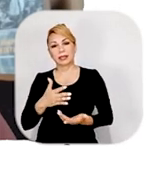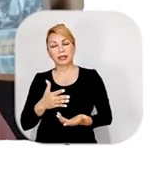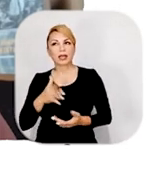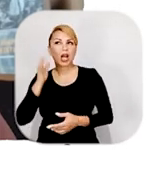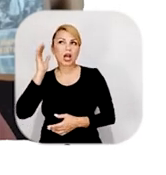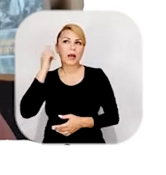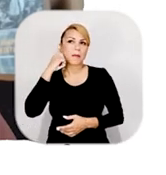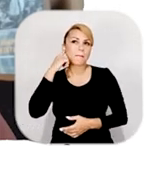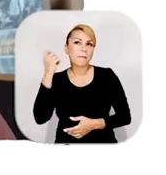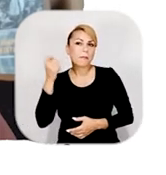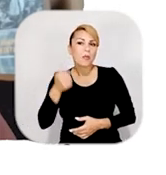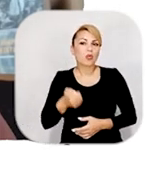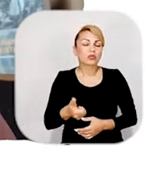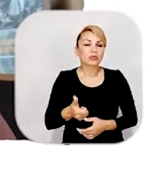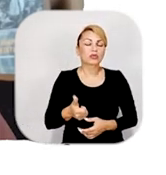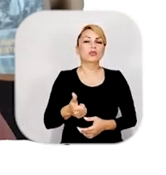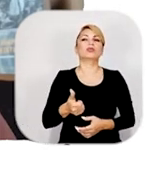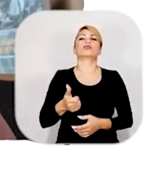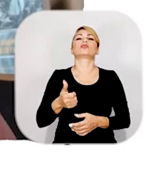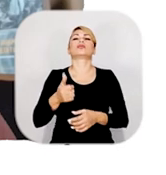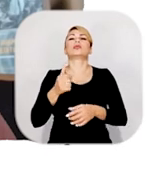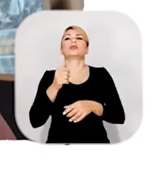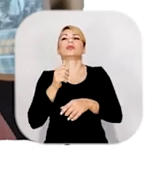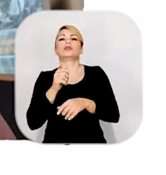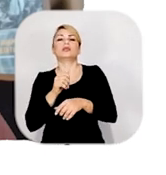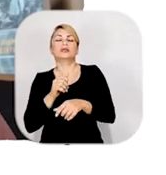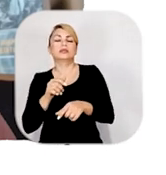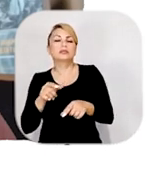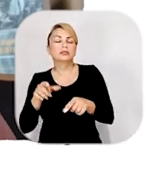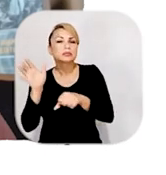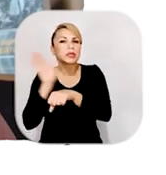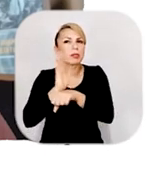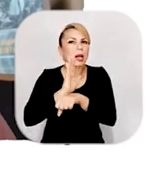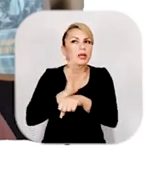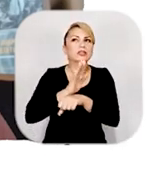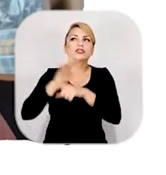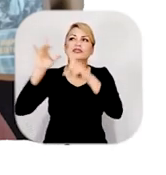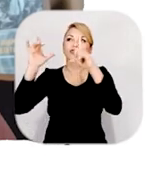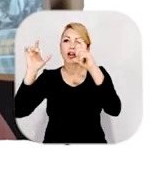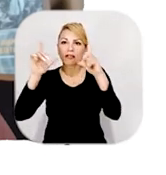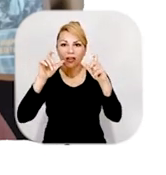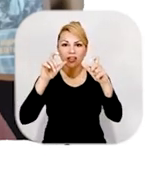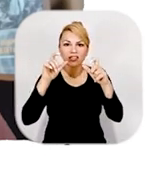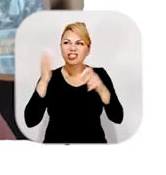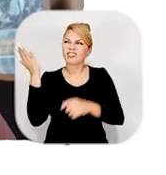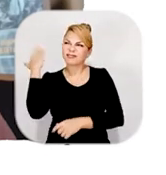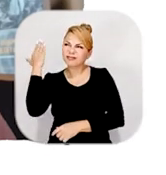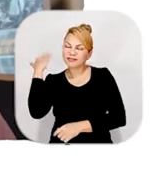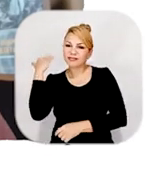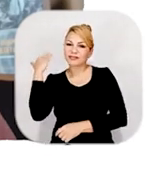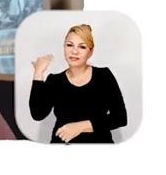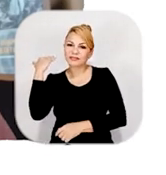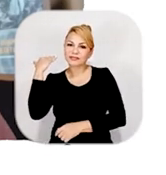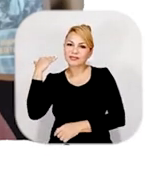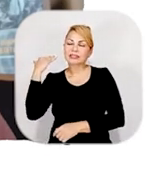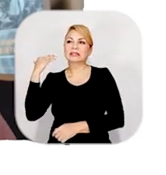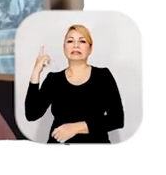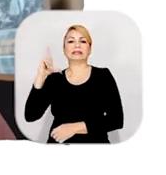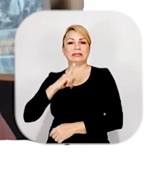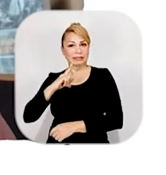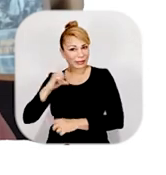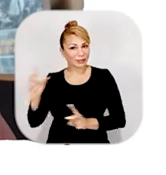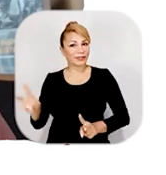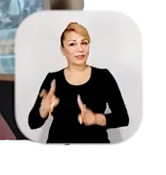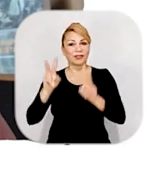de áudio, de filmagem, fotos daquele tempo, tem um valor muito